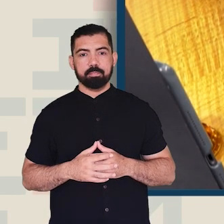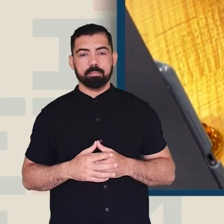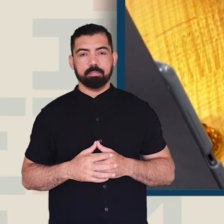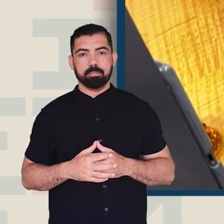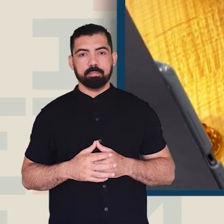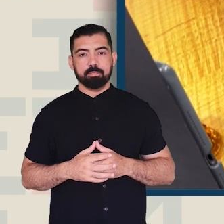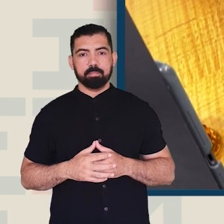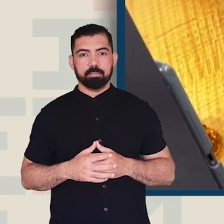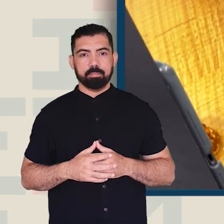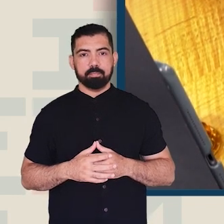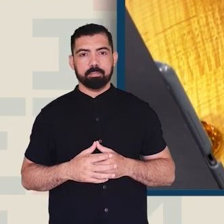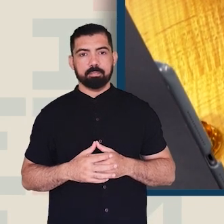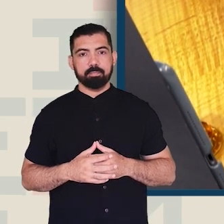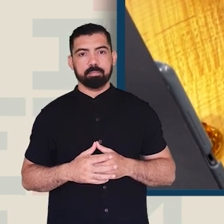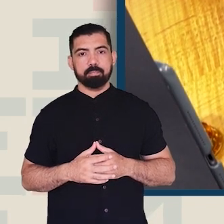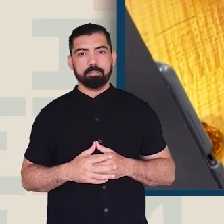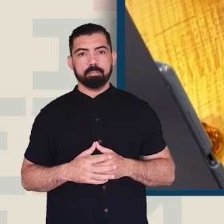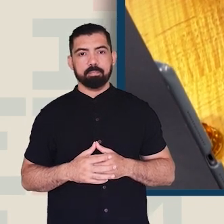sustenido, Si, Dó.